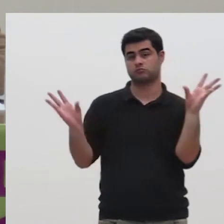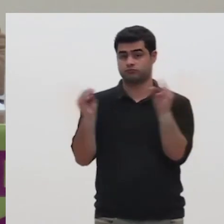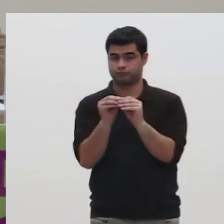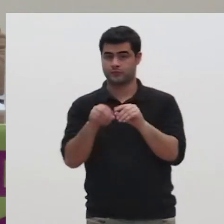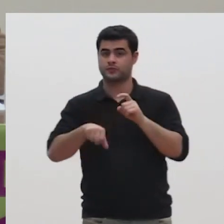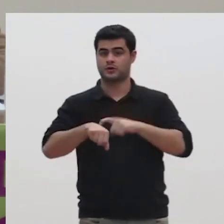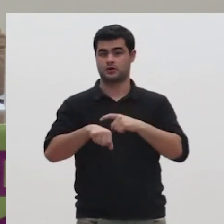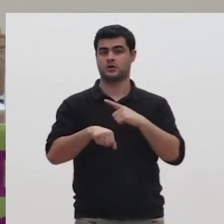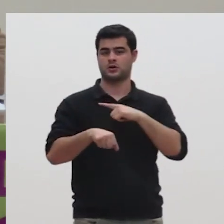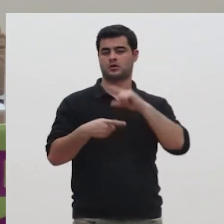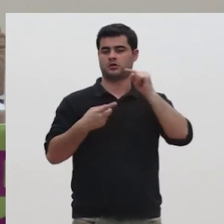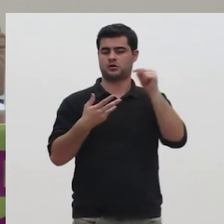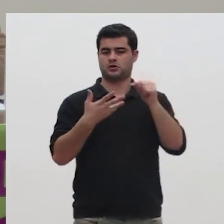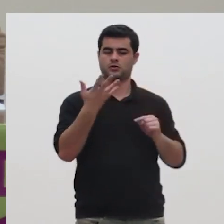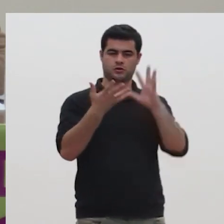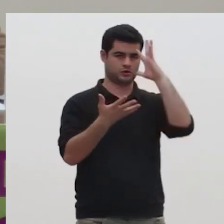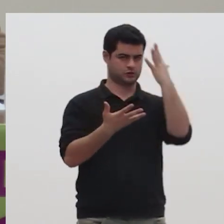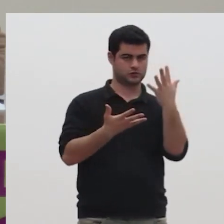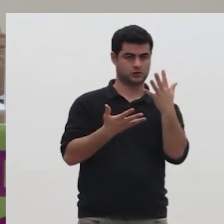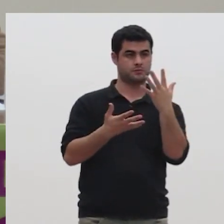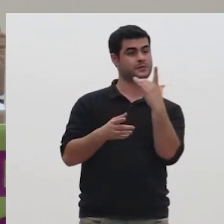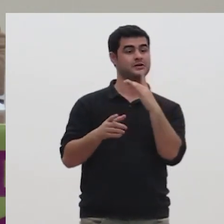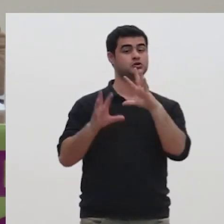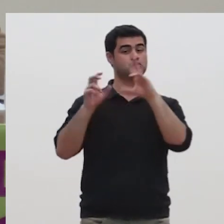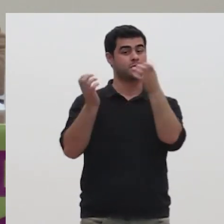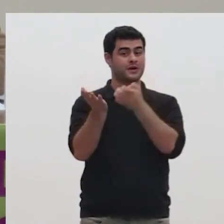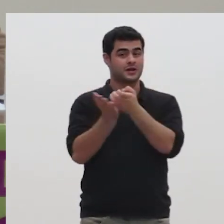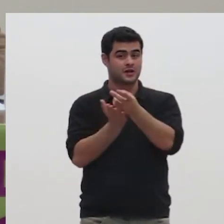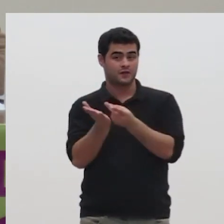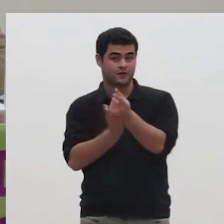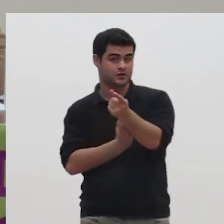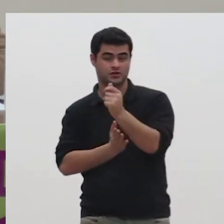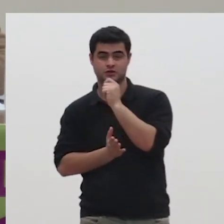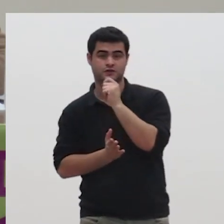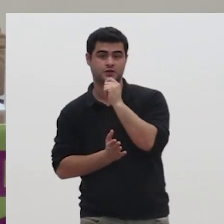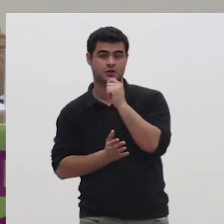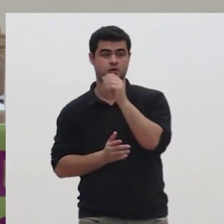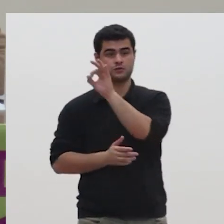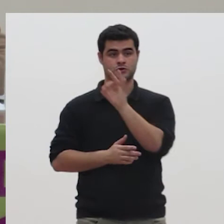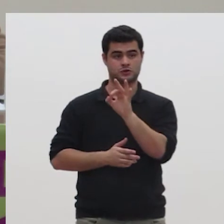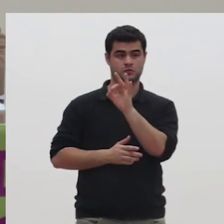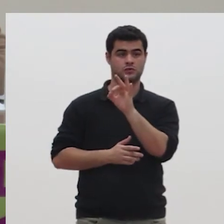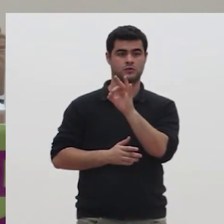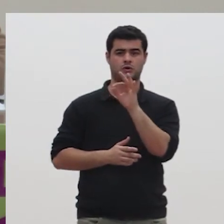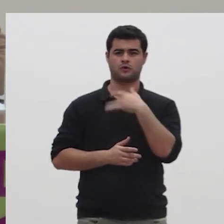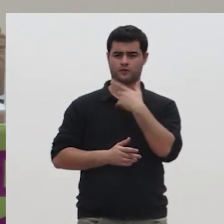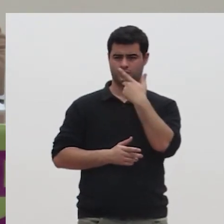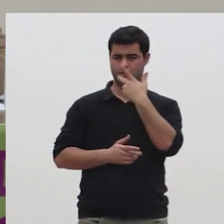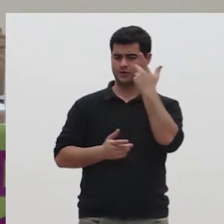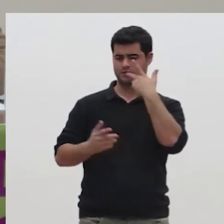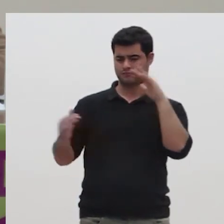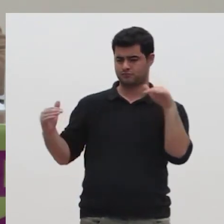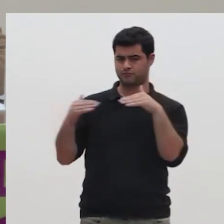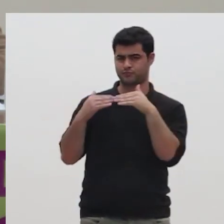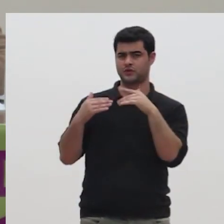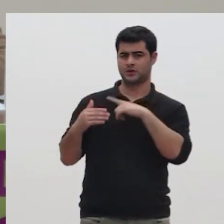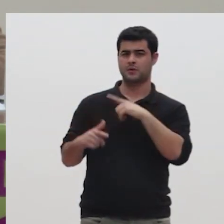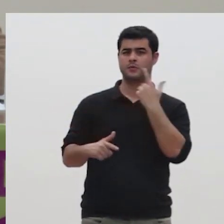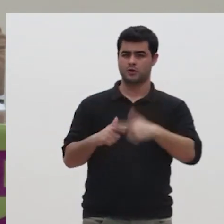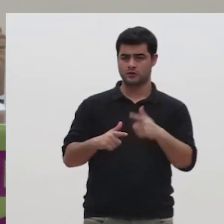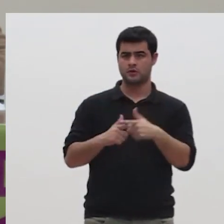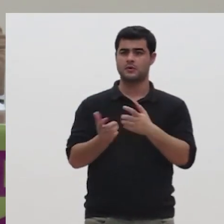também para resolver o problema. Mas com relação à inefetividade desse percentual, me parece que nós falamos exatamente a mesma coisa. Existe um problema